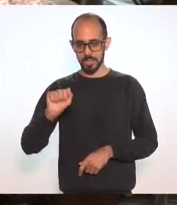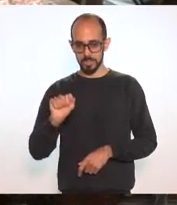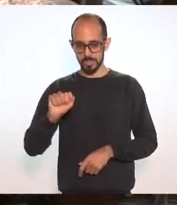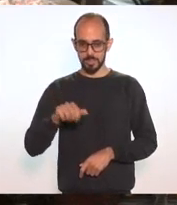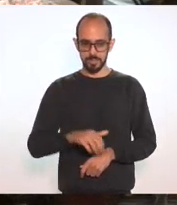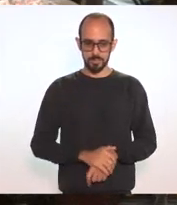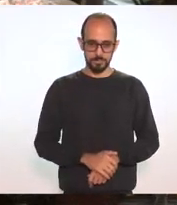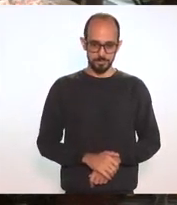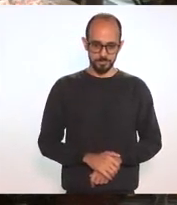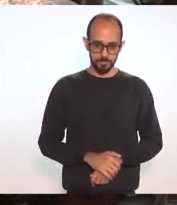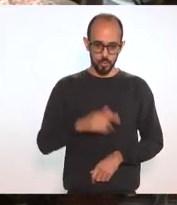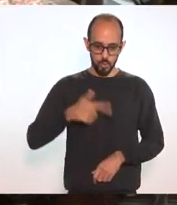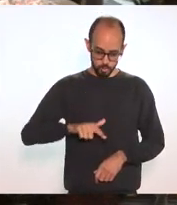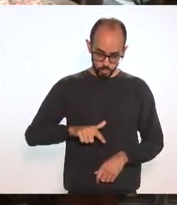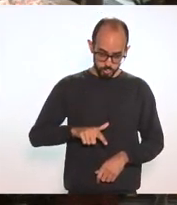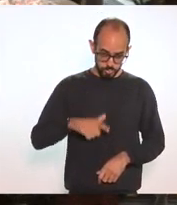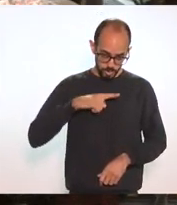mais ao